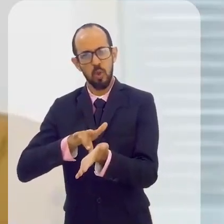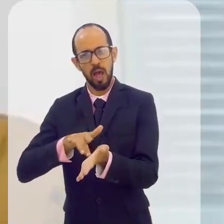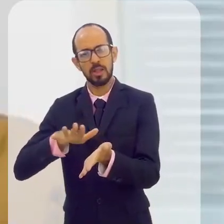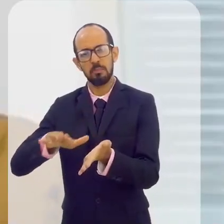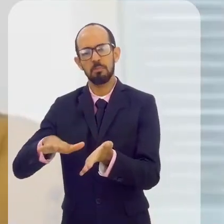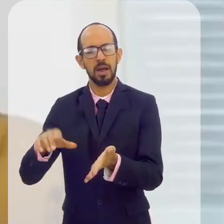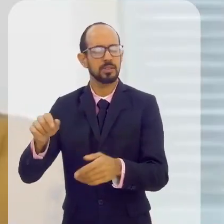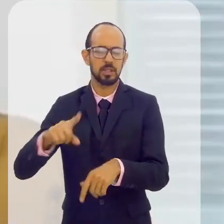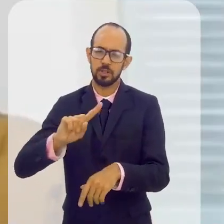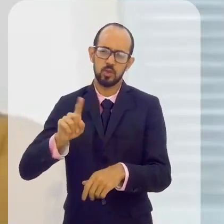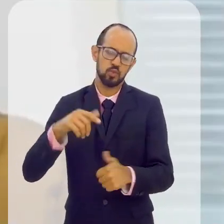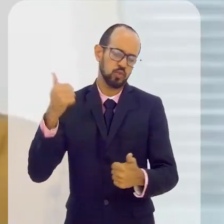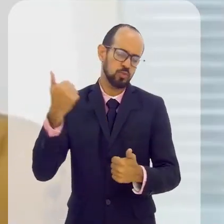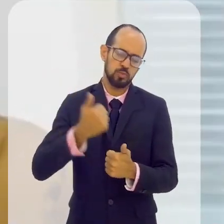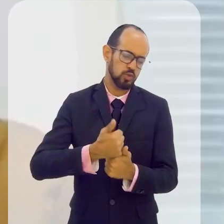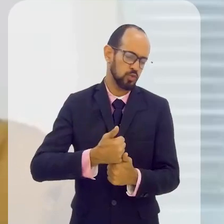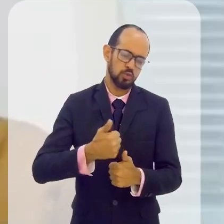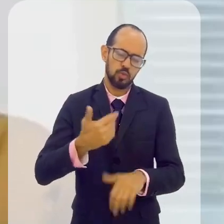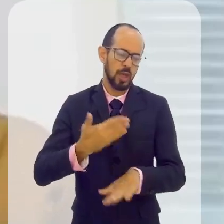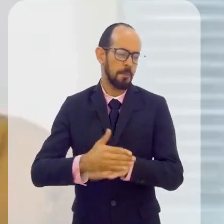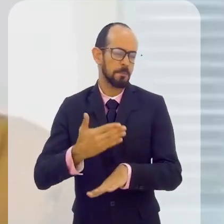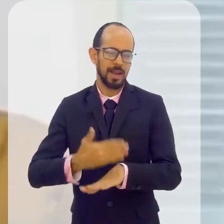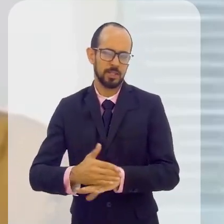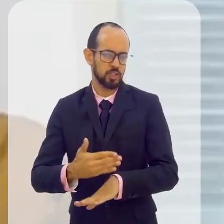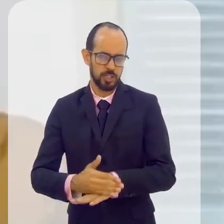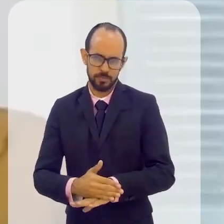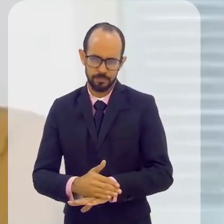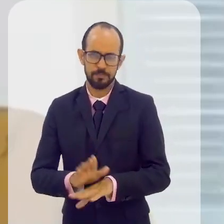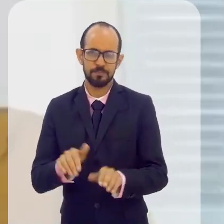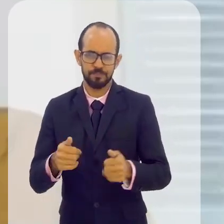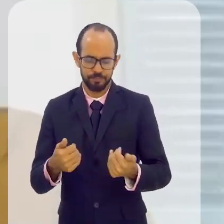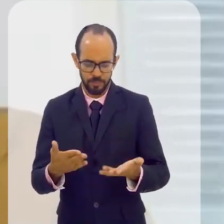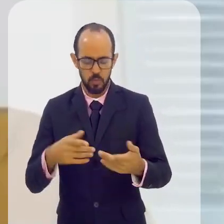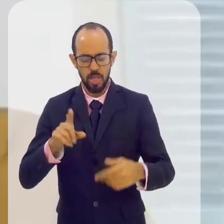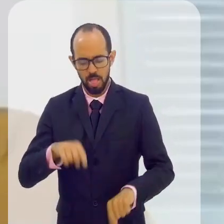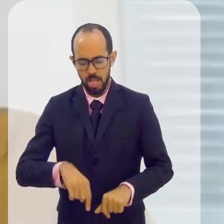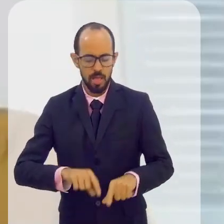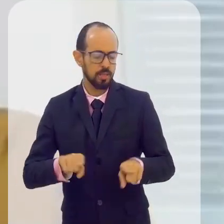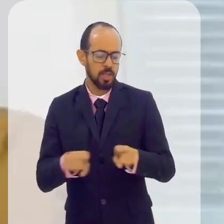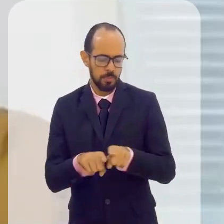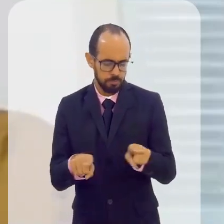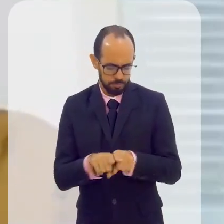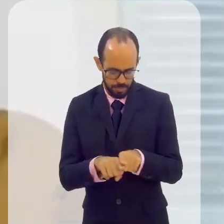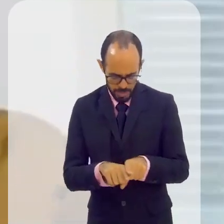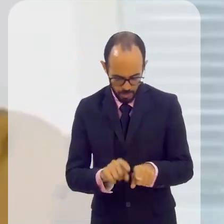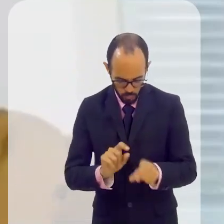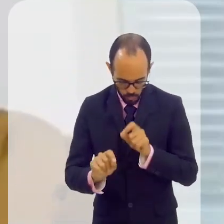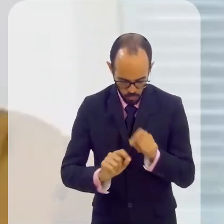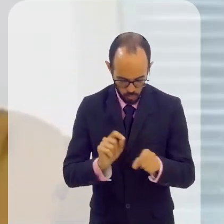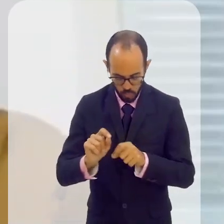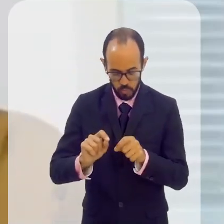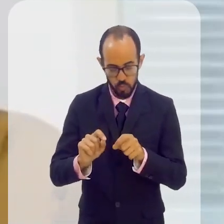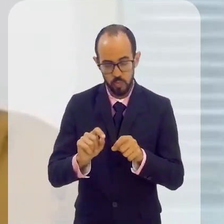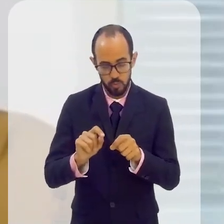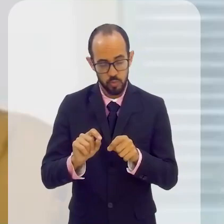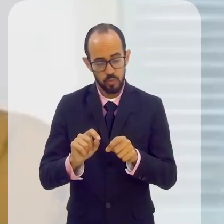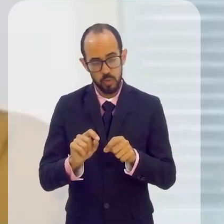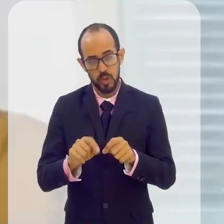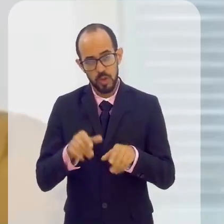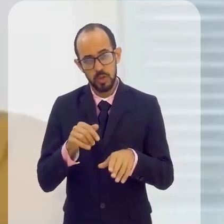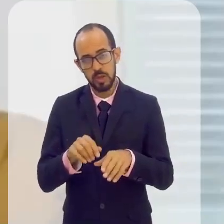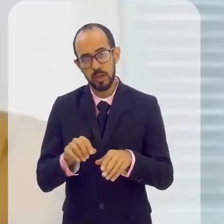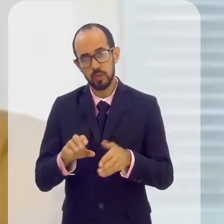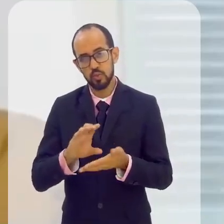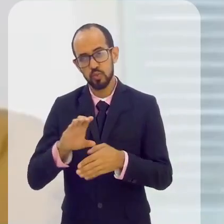não substitui a vivência na prática, né? Então, hoje isso é uma preocupação das escolas e